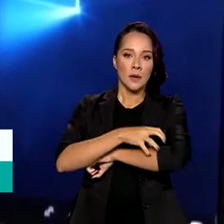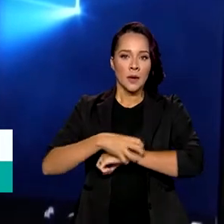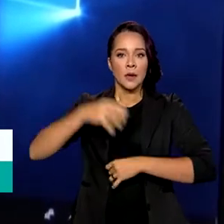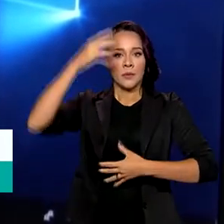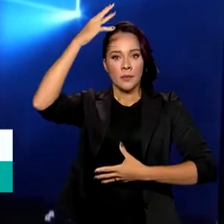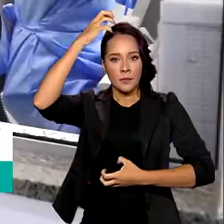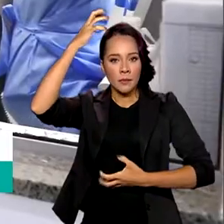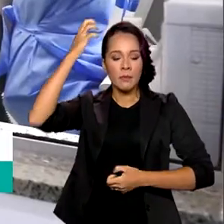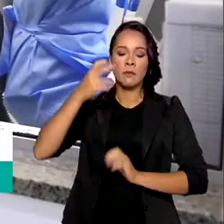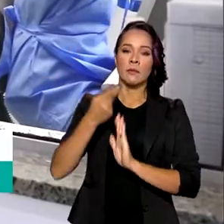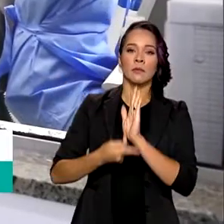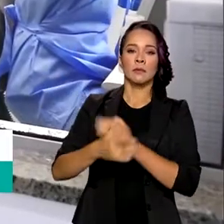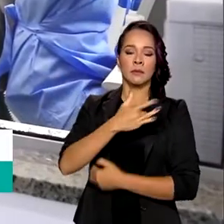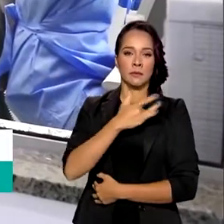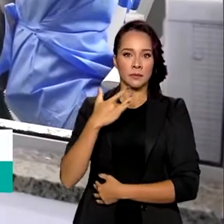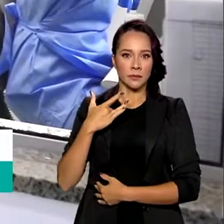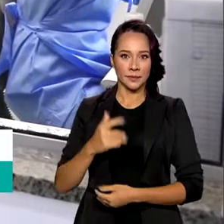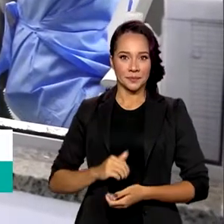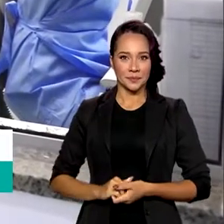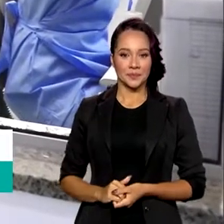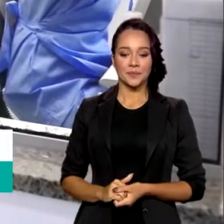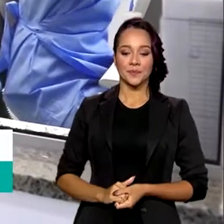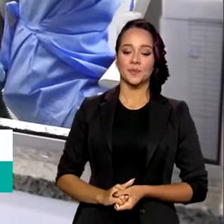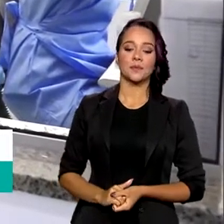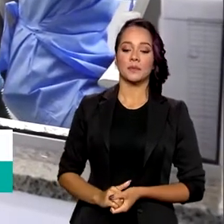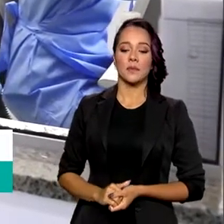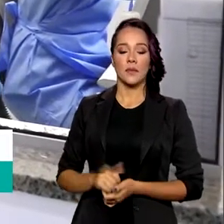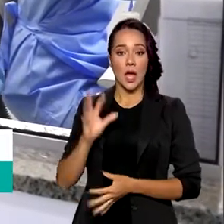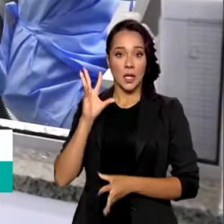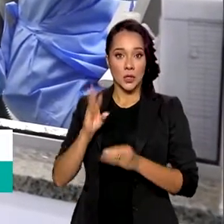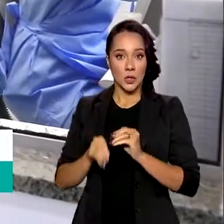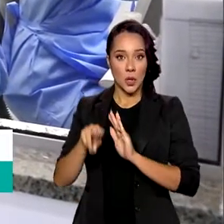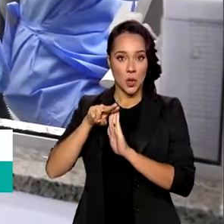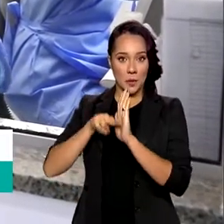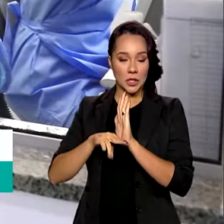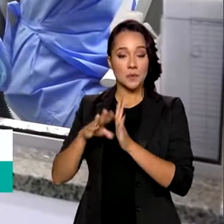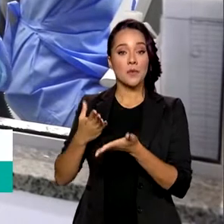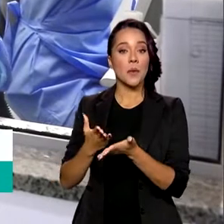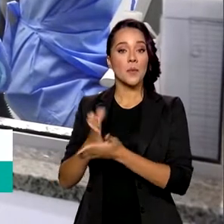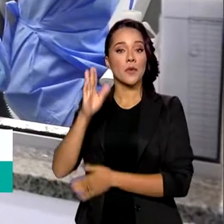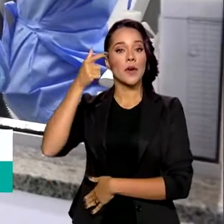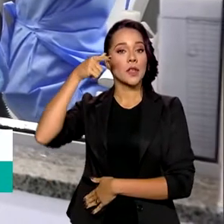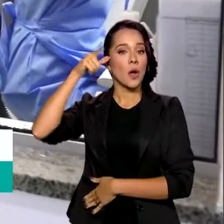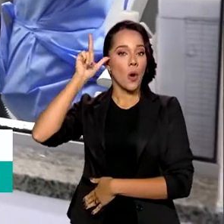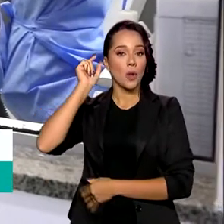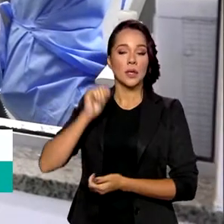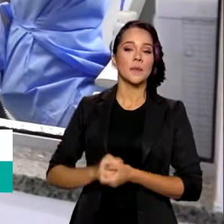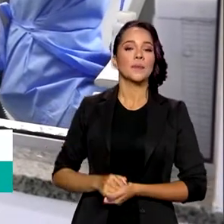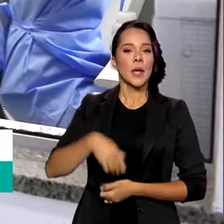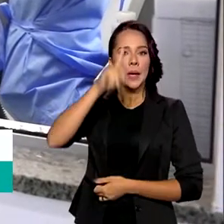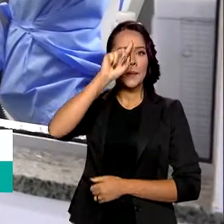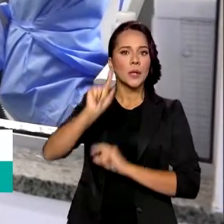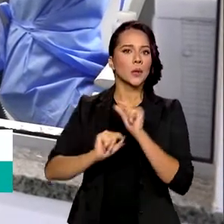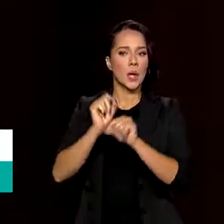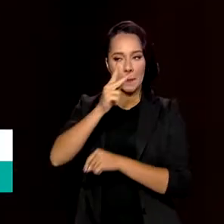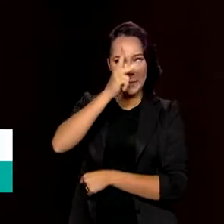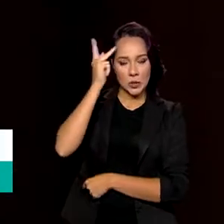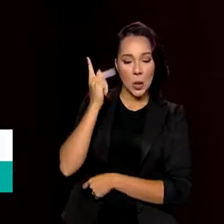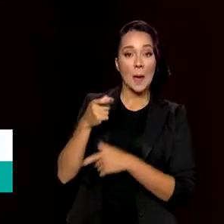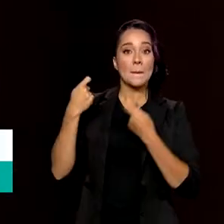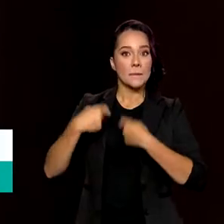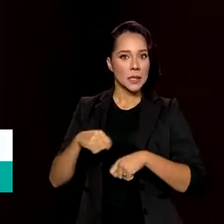nos planos de saúde né é a resolução normativa foi aprovada ontem e determina que usuário